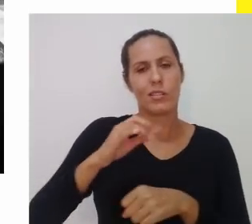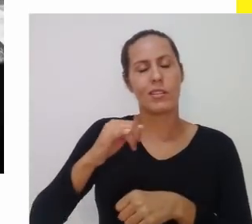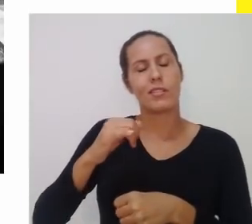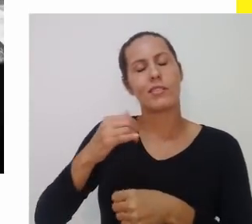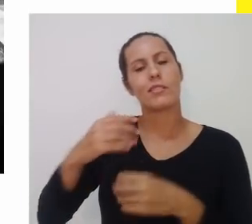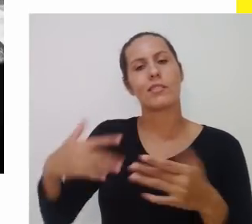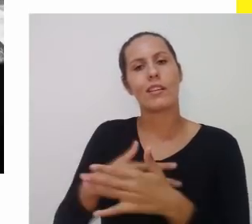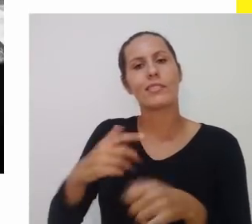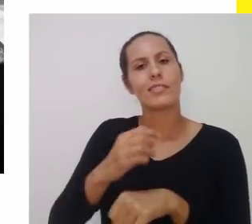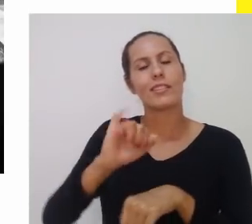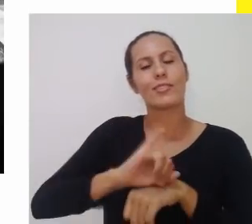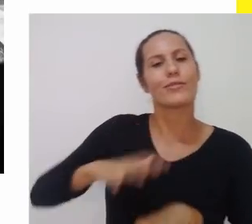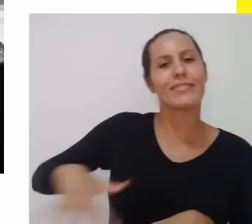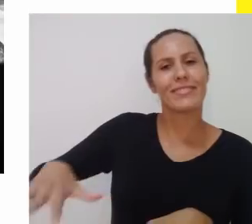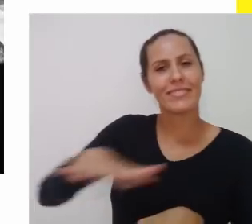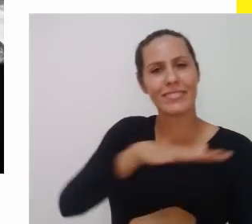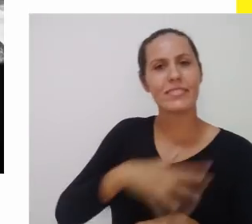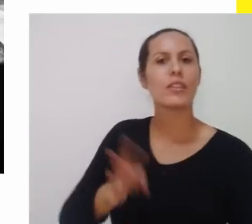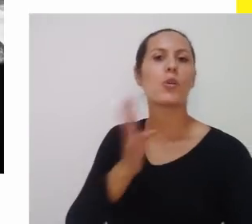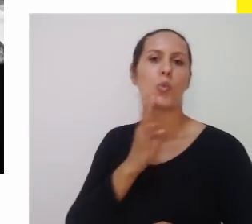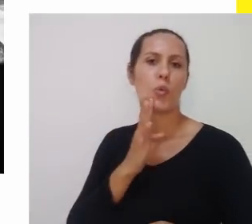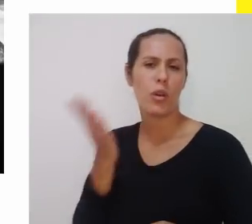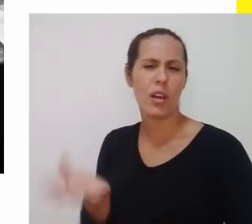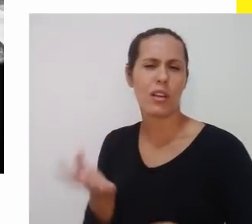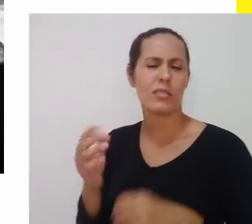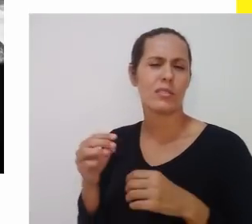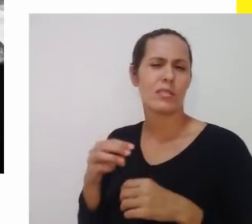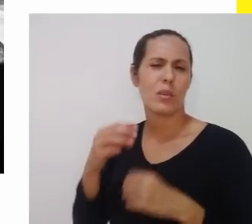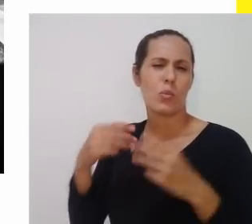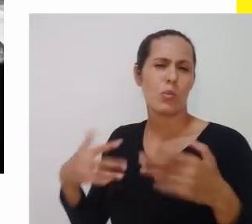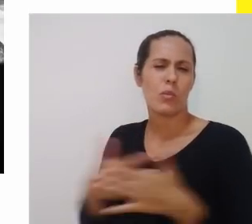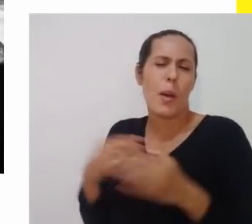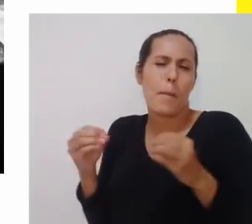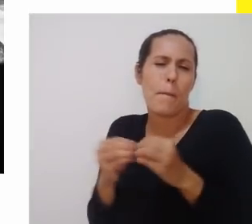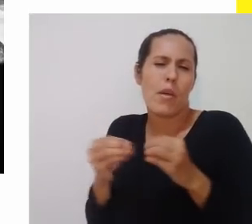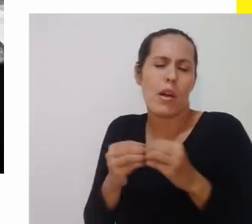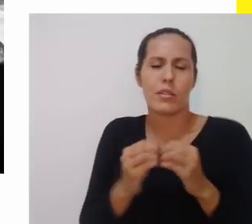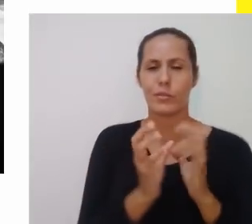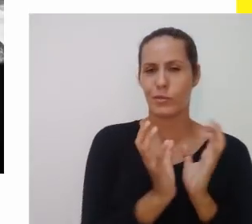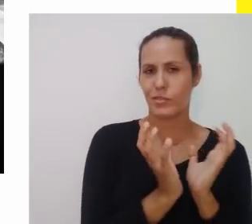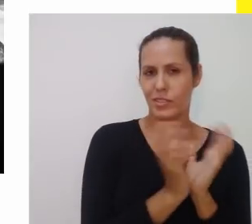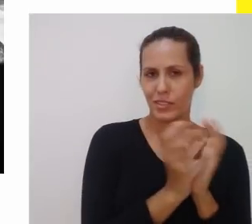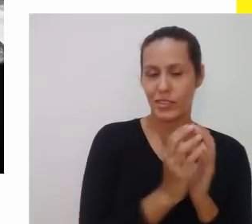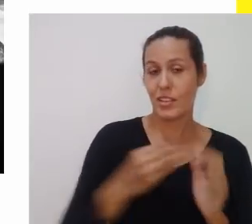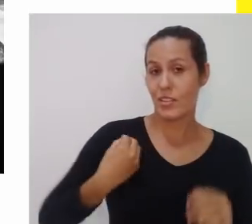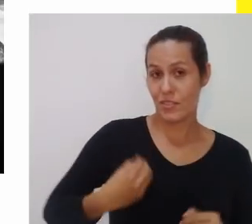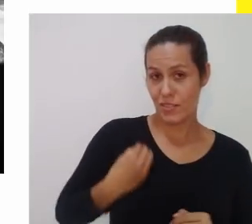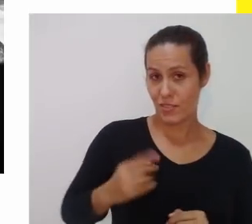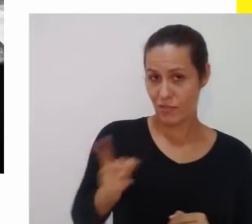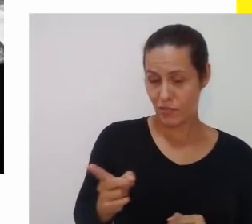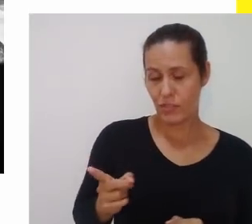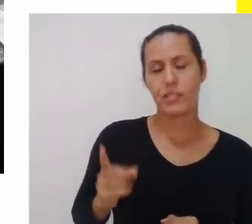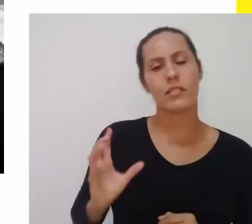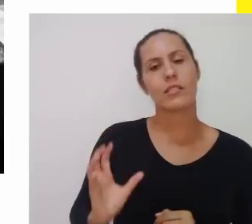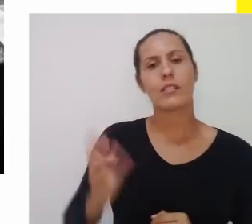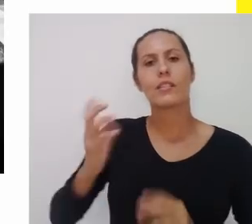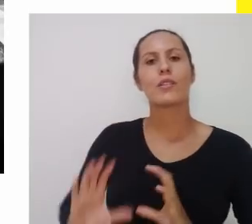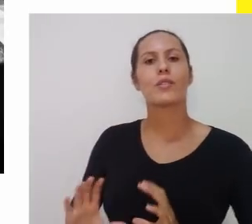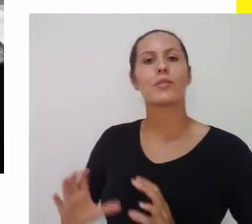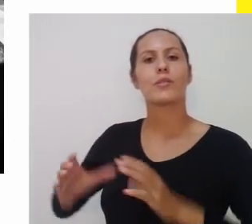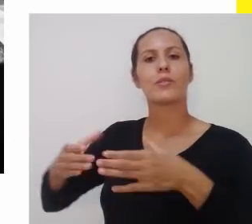mas quem é da região metropolitana conhece bem, faz parte da região metropolitana, é um município coladinho a Recife e